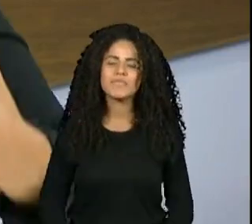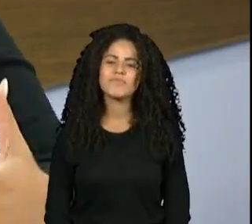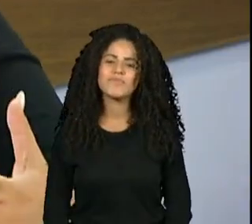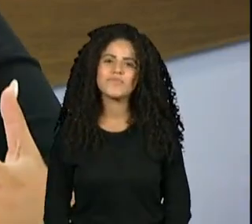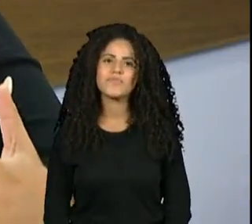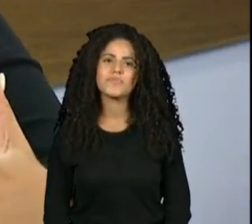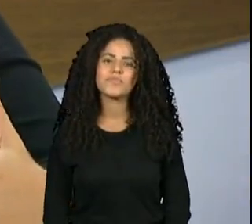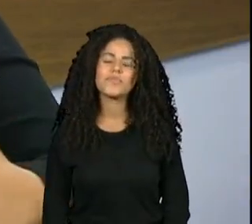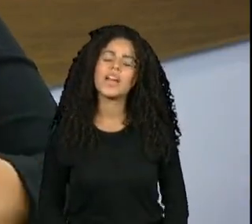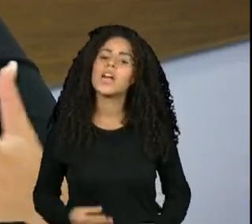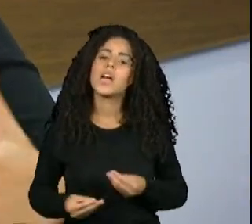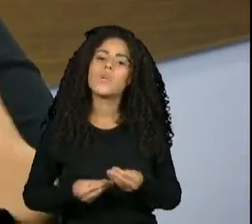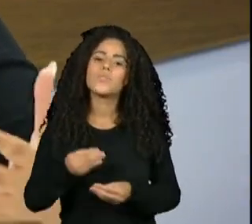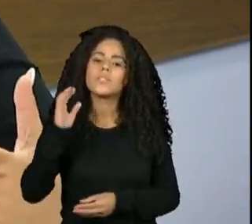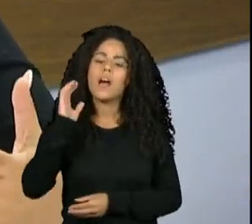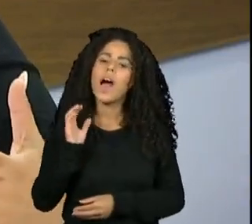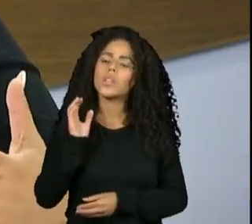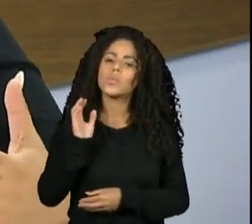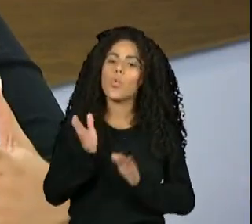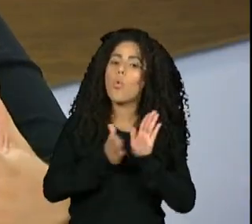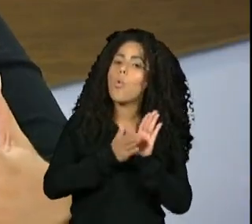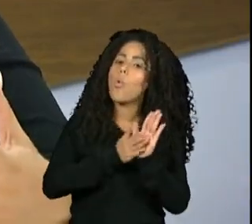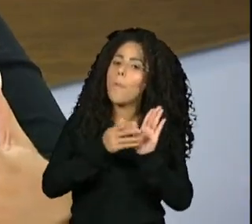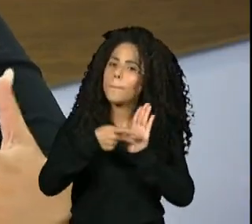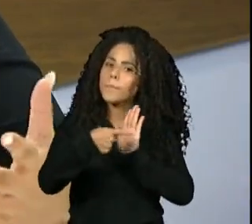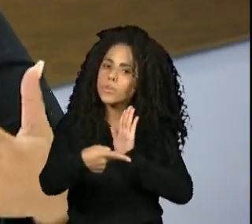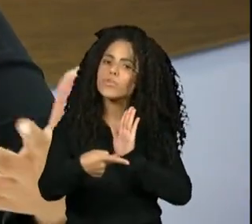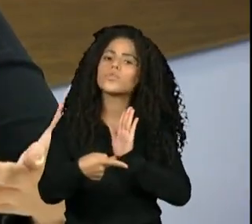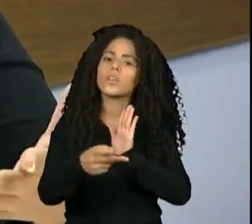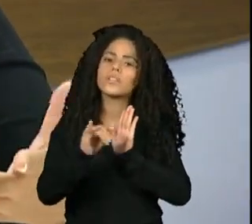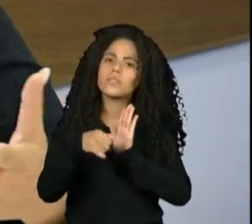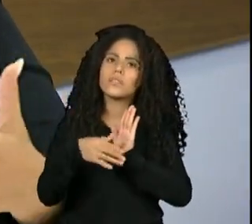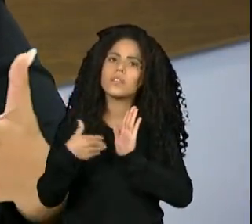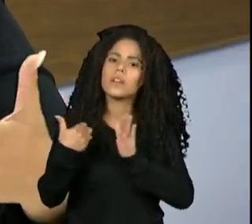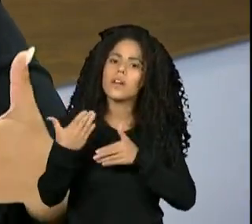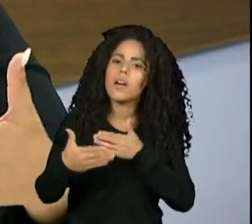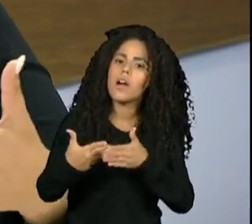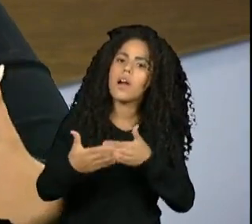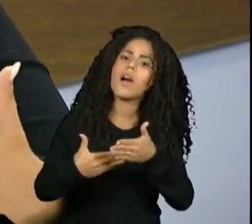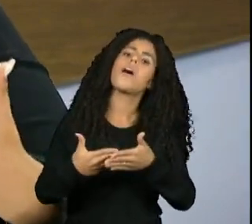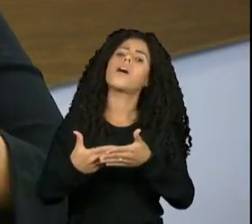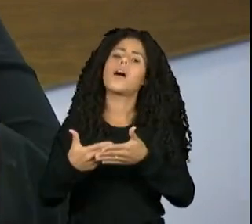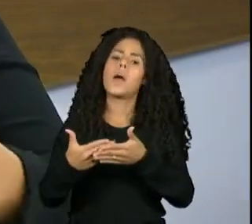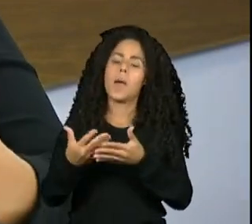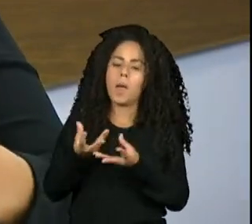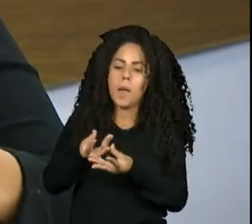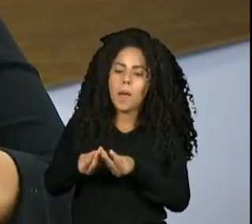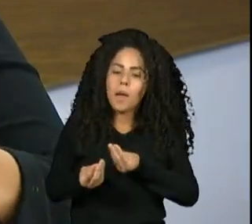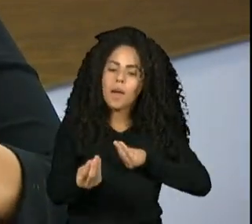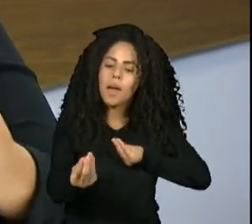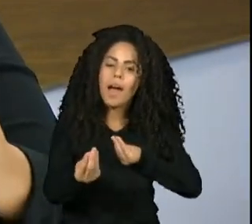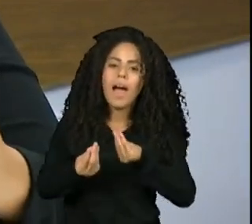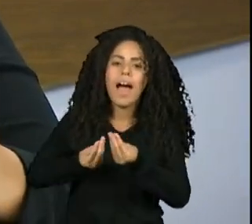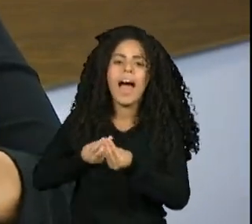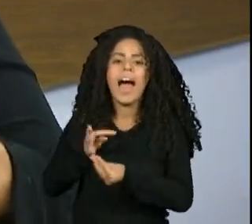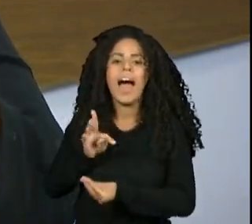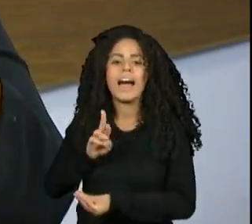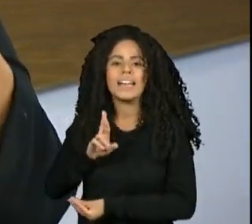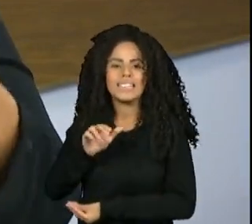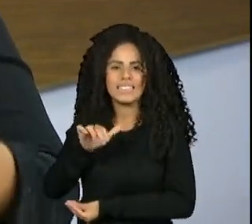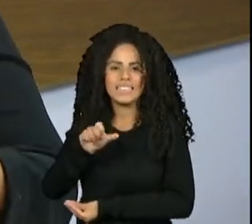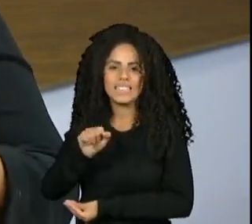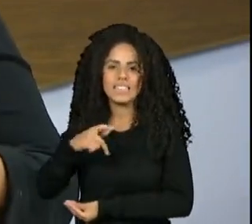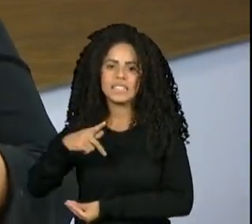Ana, você coordena aí um importante projeto que pretende realizar o transplante de órgãos do porco